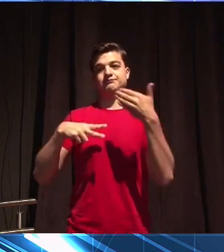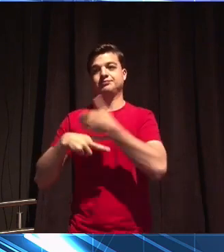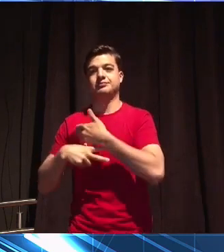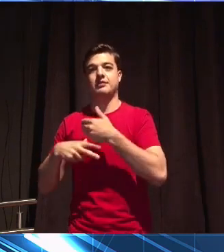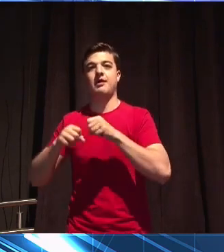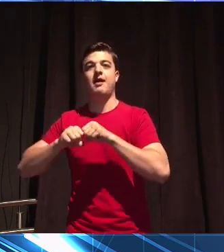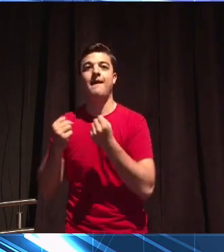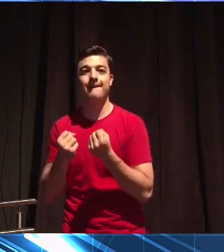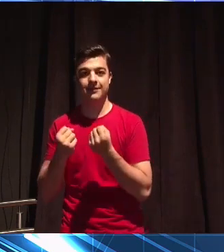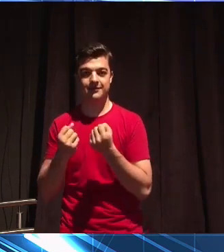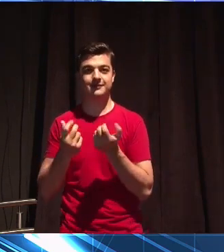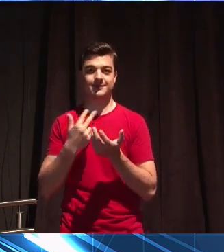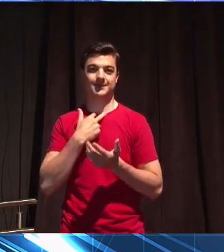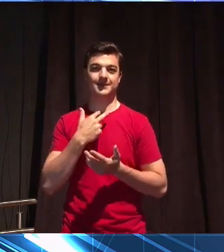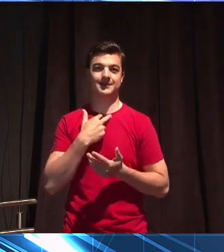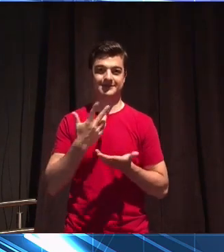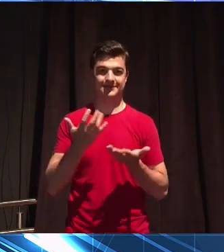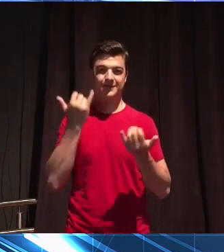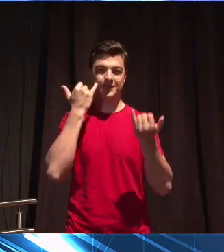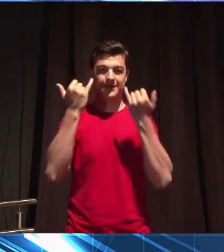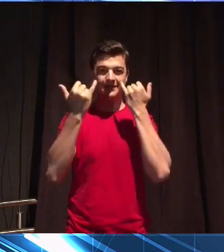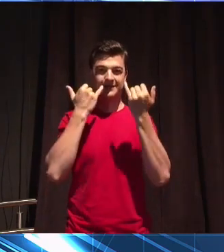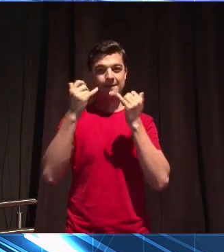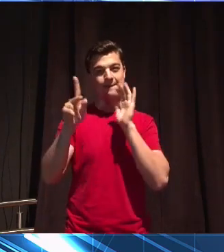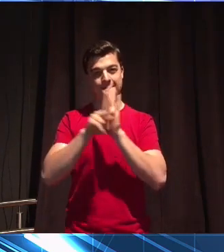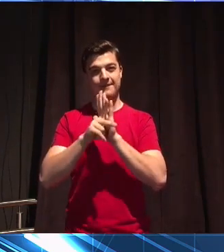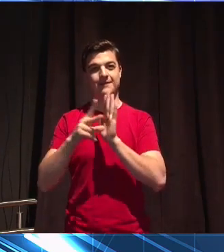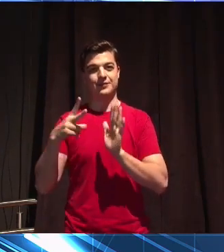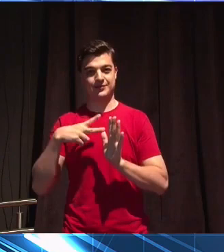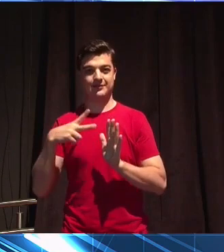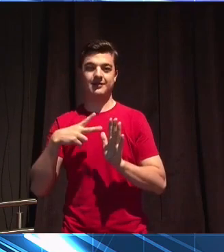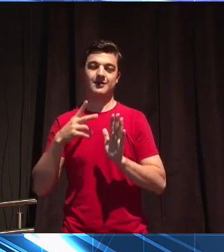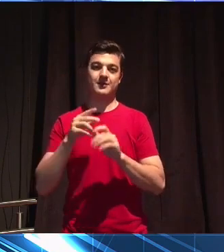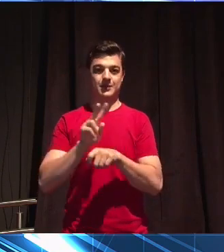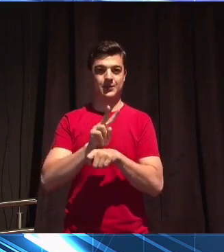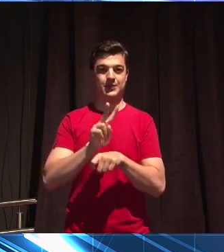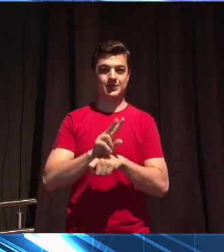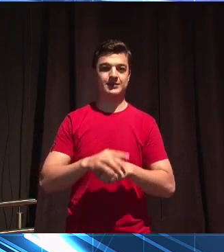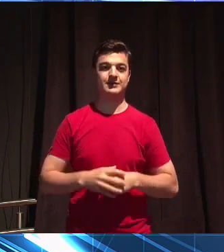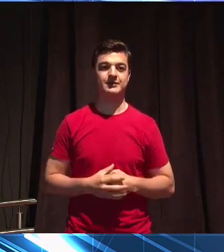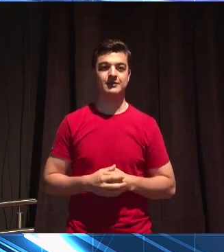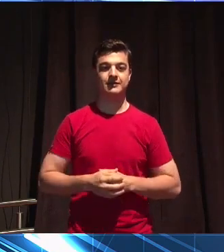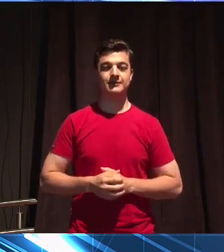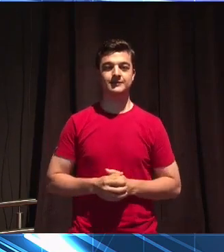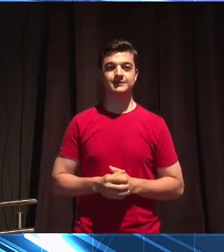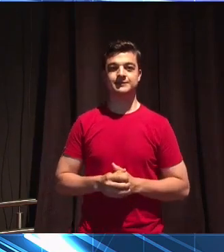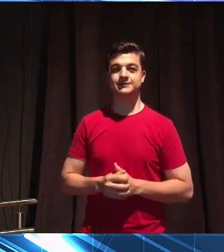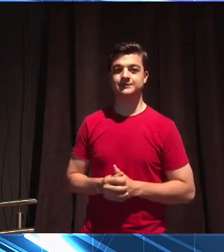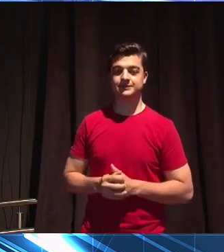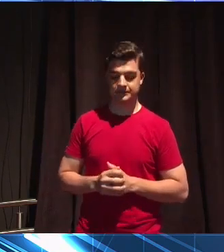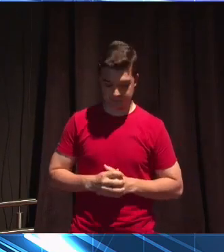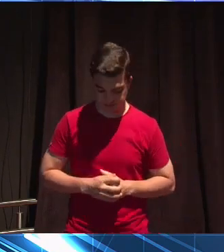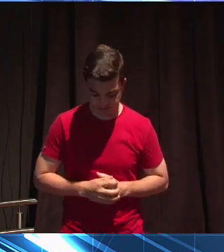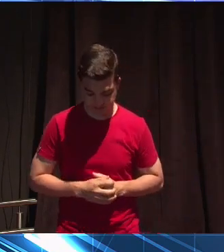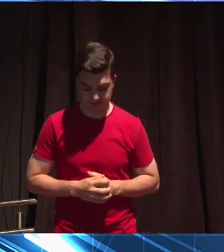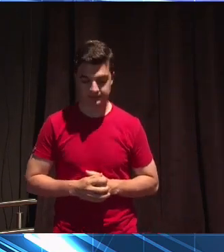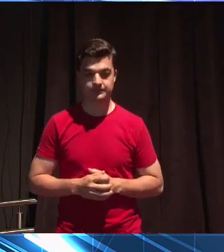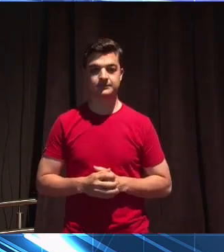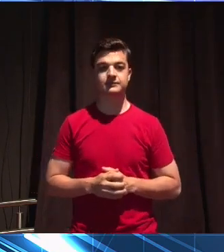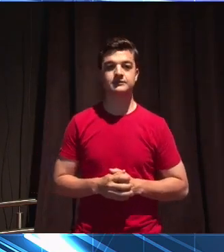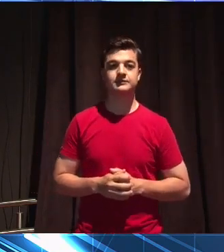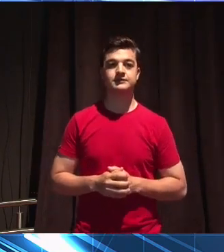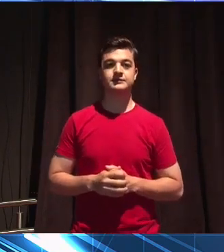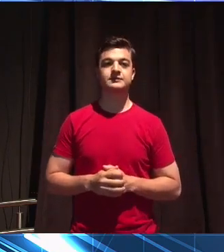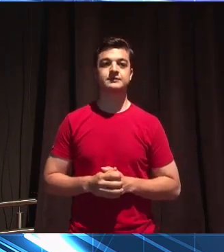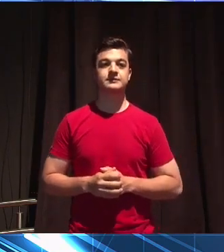de segurança e, havendo dados pessoais, a questões de privacidade. E aqui a gente vai falar só da privacidade e no limiar da ética, apesar da